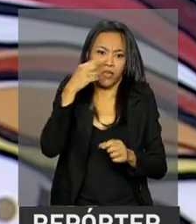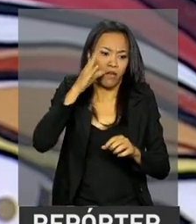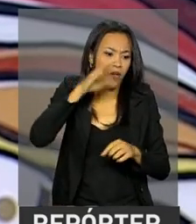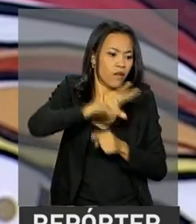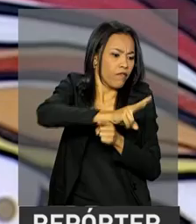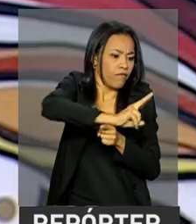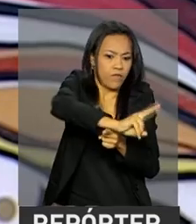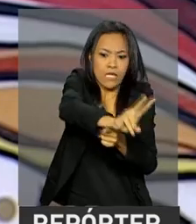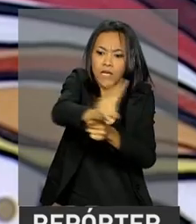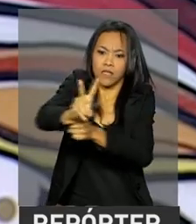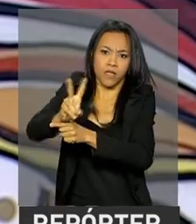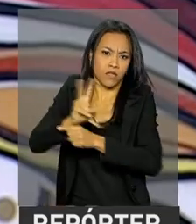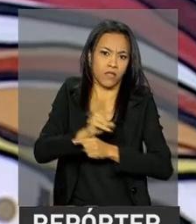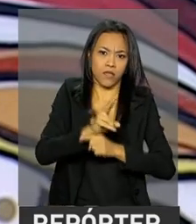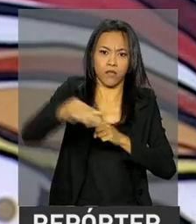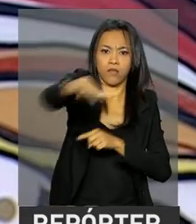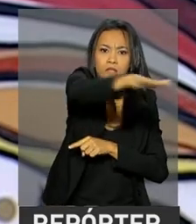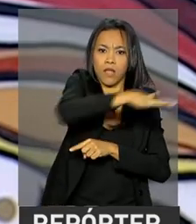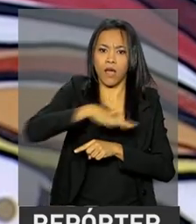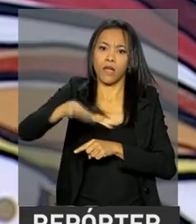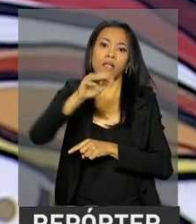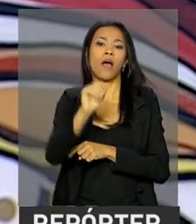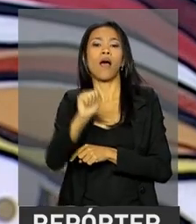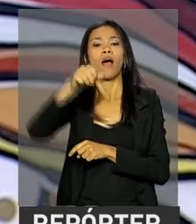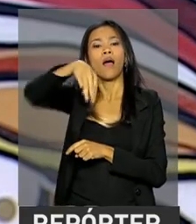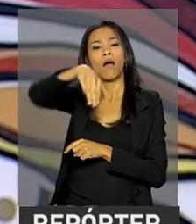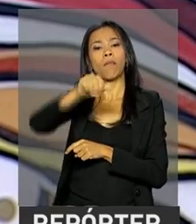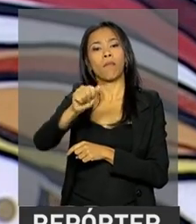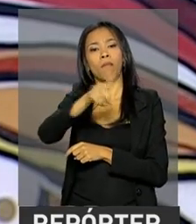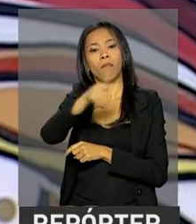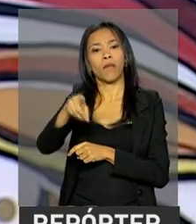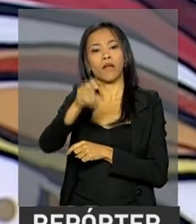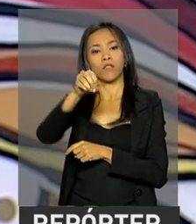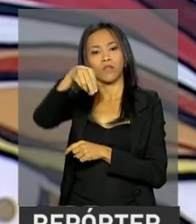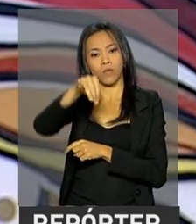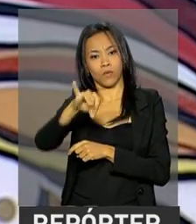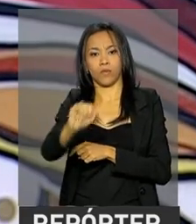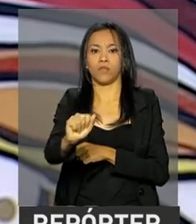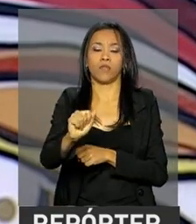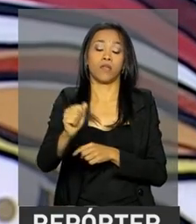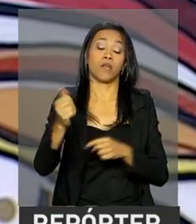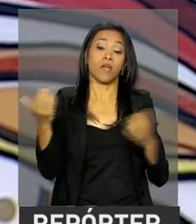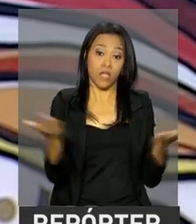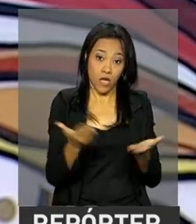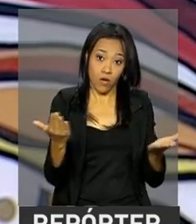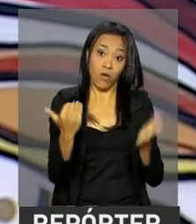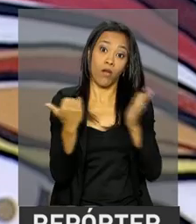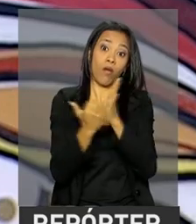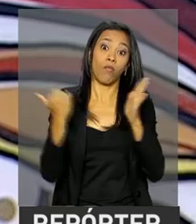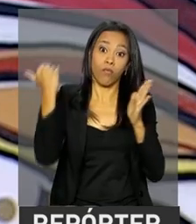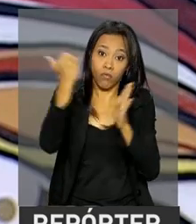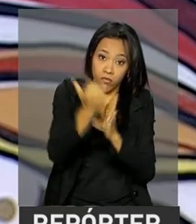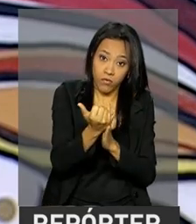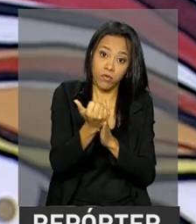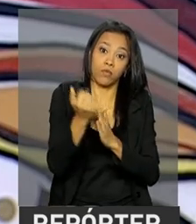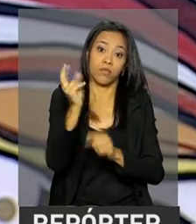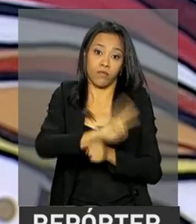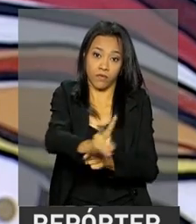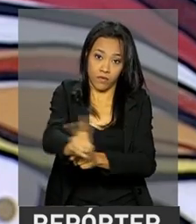elas voltaram com intensidade muito grande, maior até do que nos anos